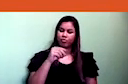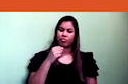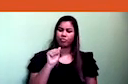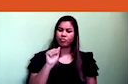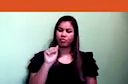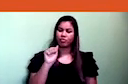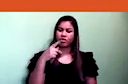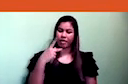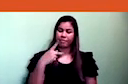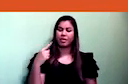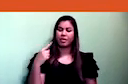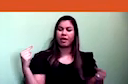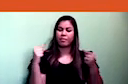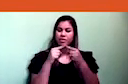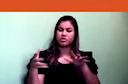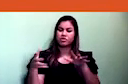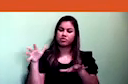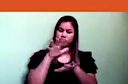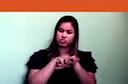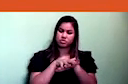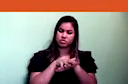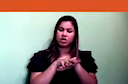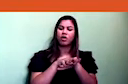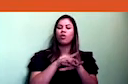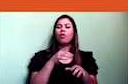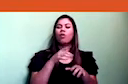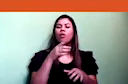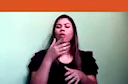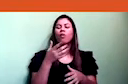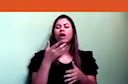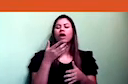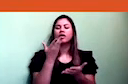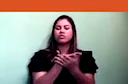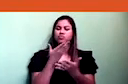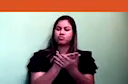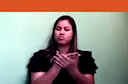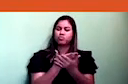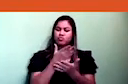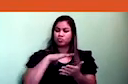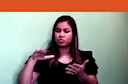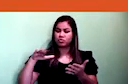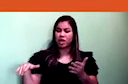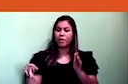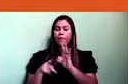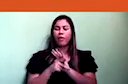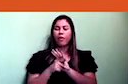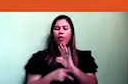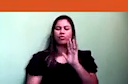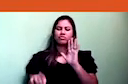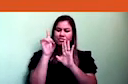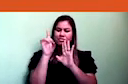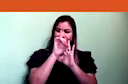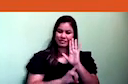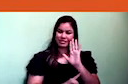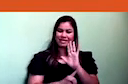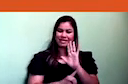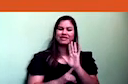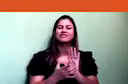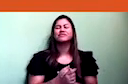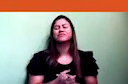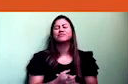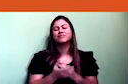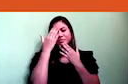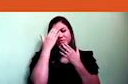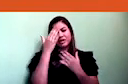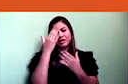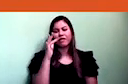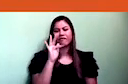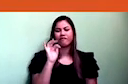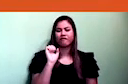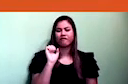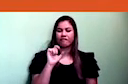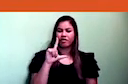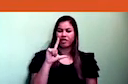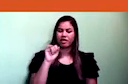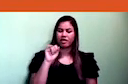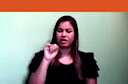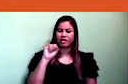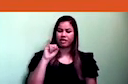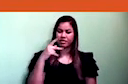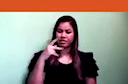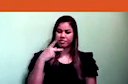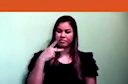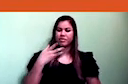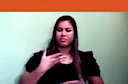inclusão dos nossos alunos com deficiência. Então, é muito prazeroso estar aqui e eu agradeço ao Felipe, que inicialmente me fez o